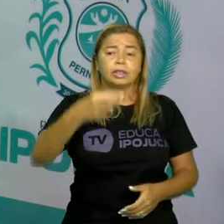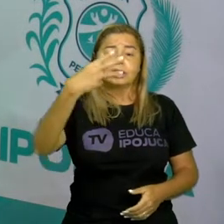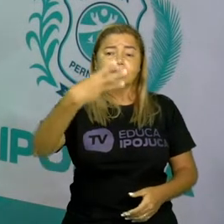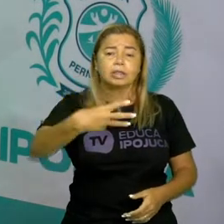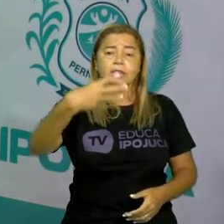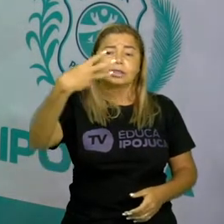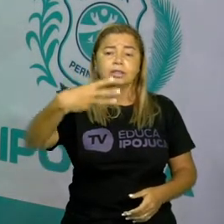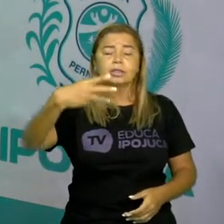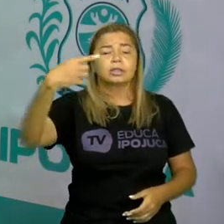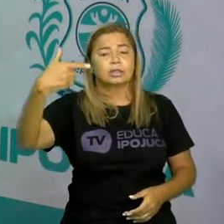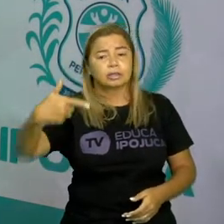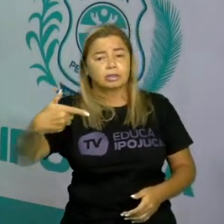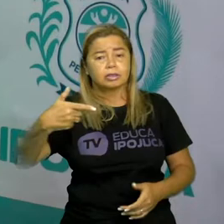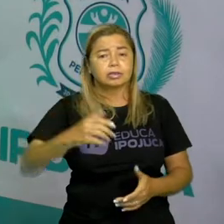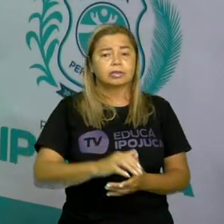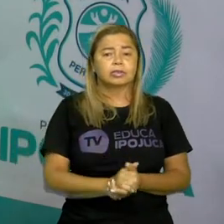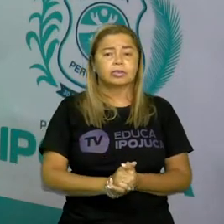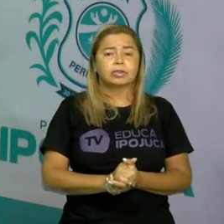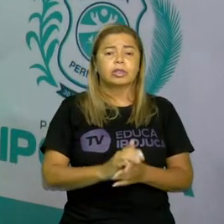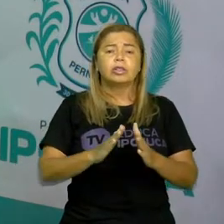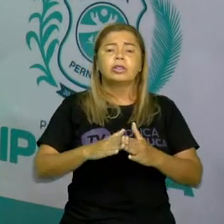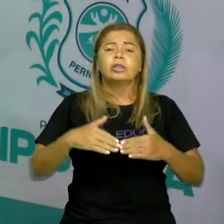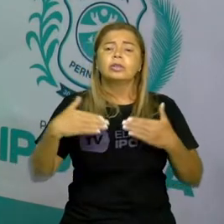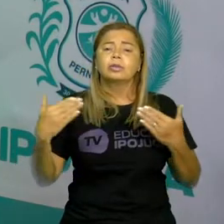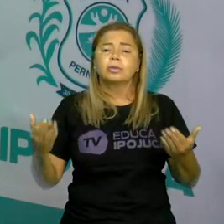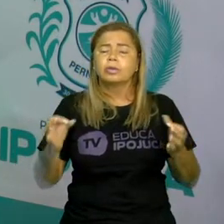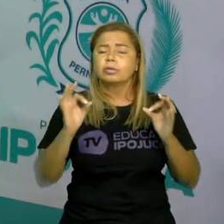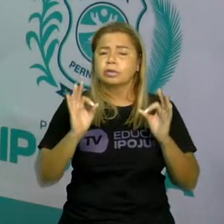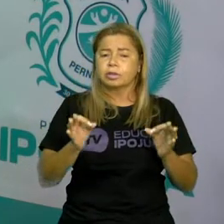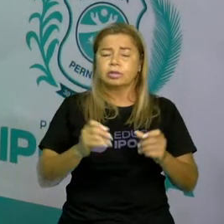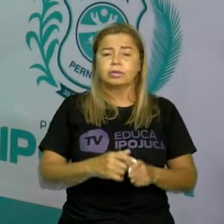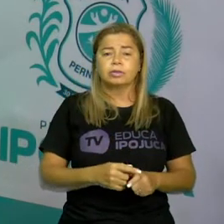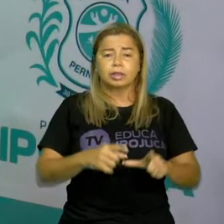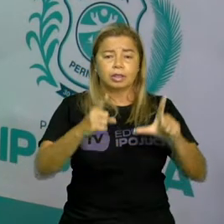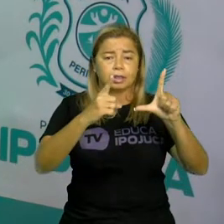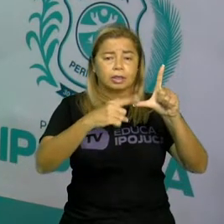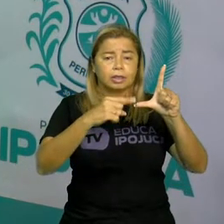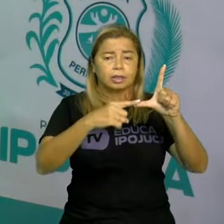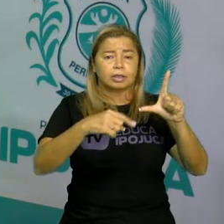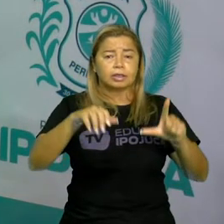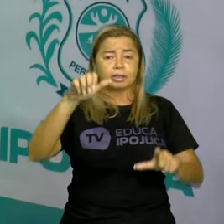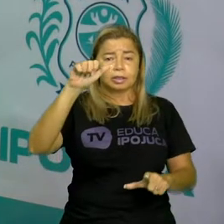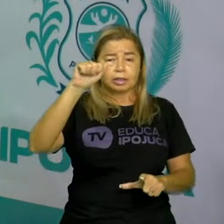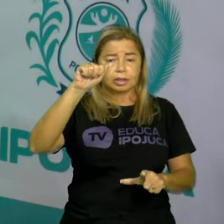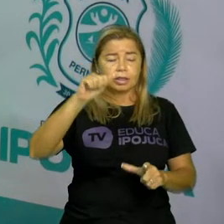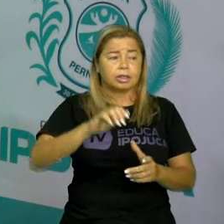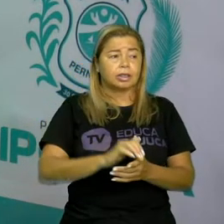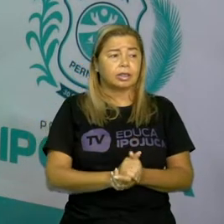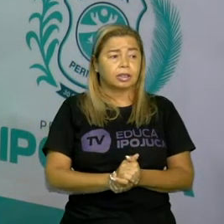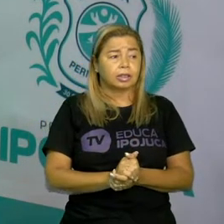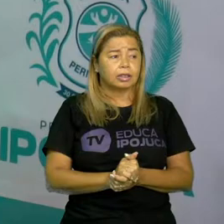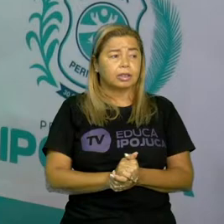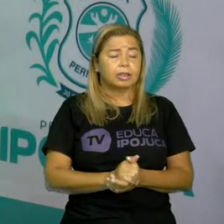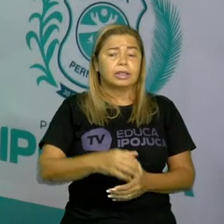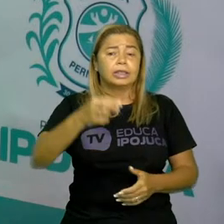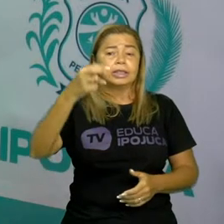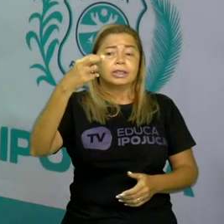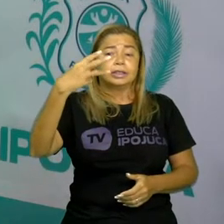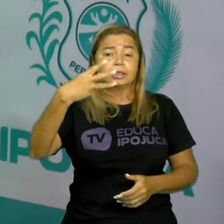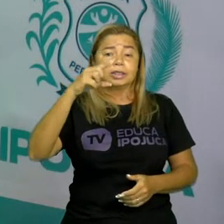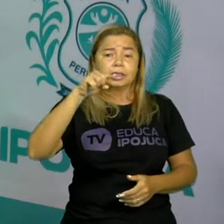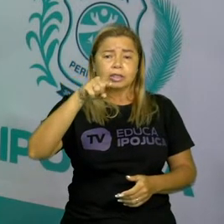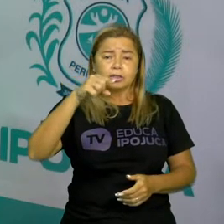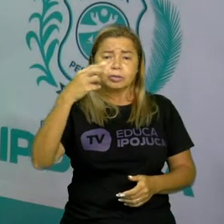332. Vamos lá? Qual é o que está correto aqui? Vamos ler comigo. Letra A. 3 unidades de milhar mais 3 dezenas mais